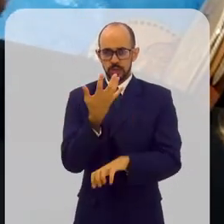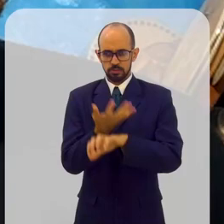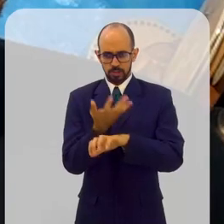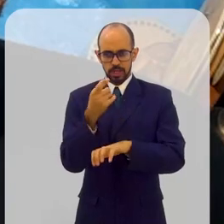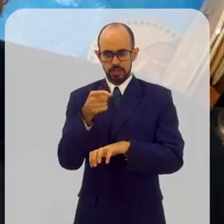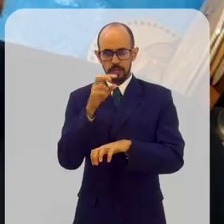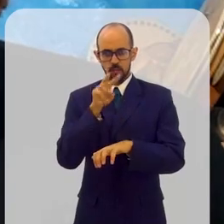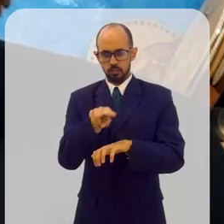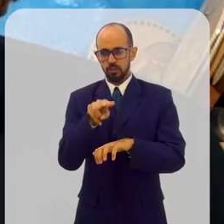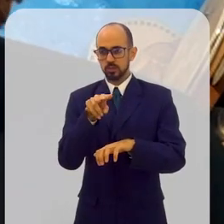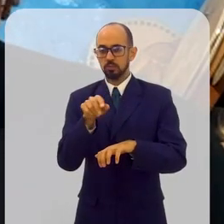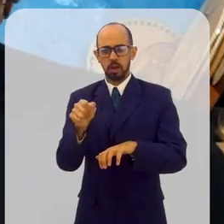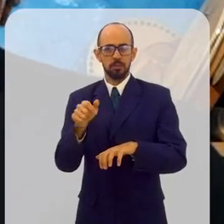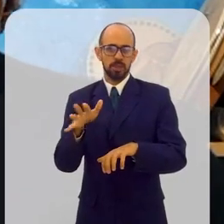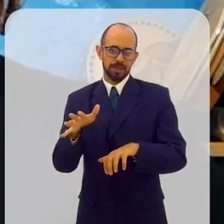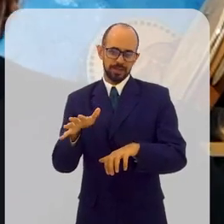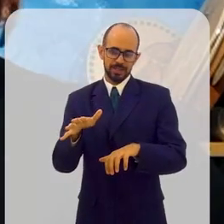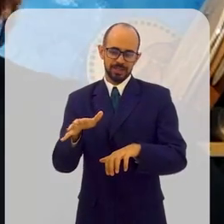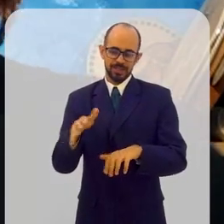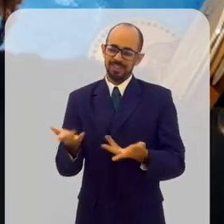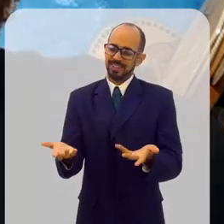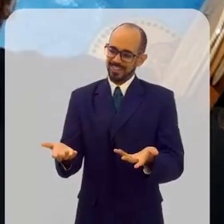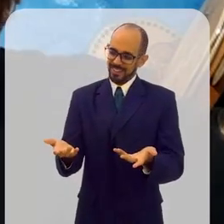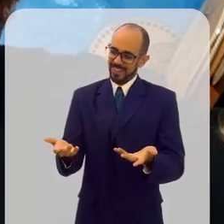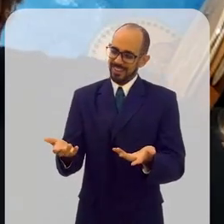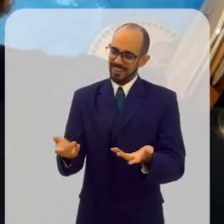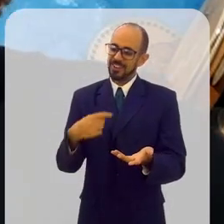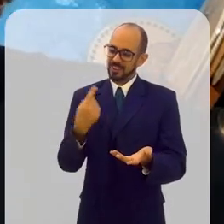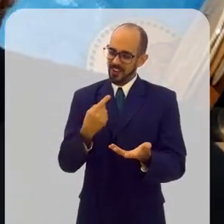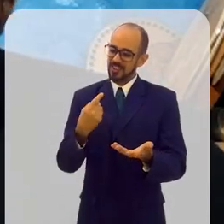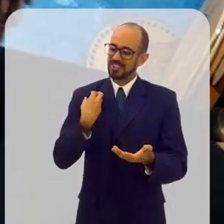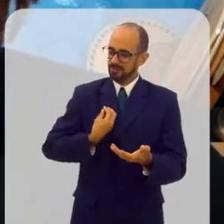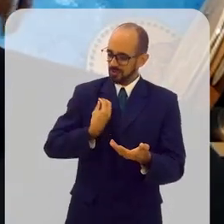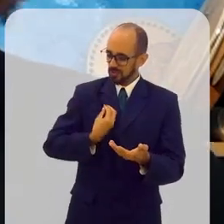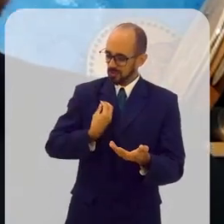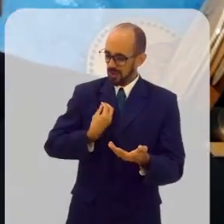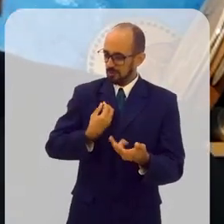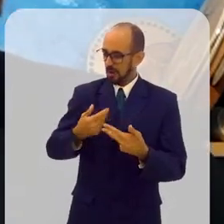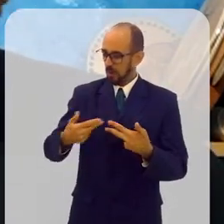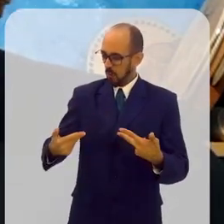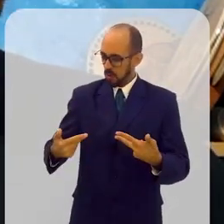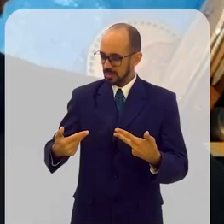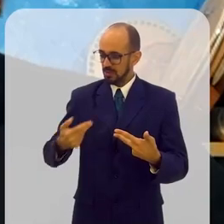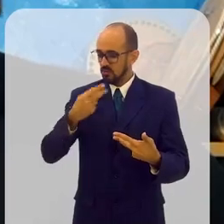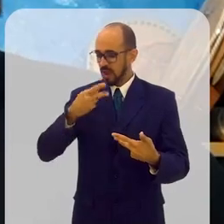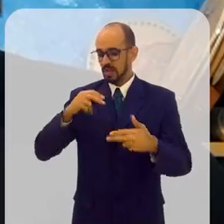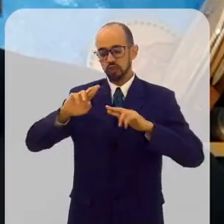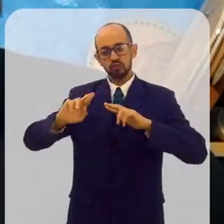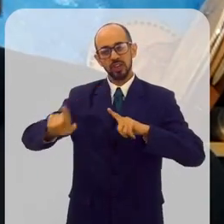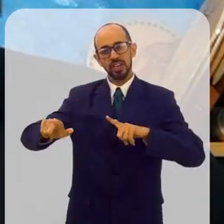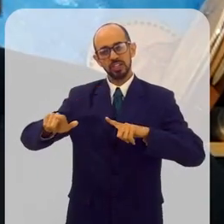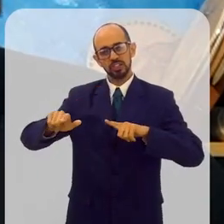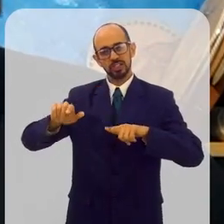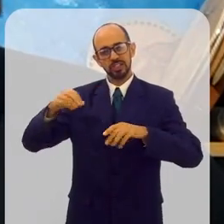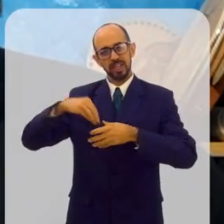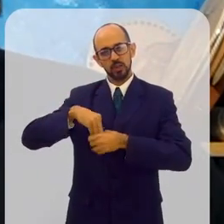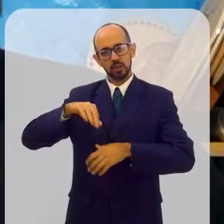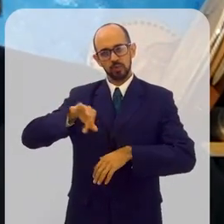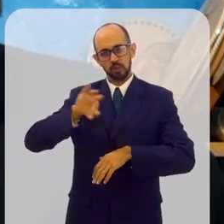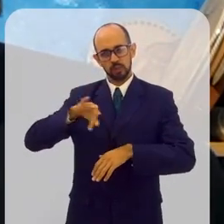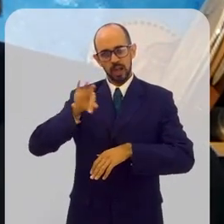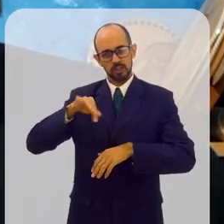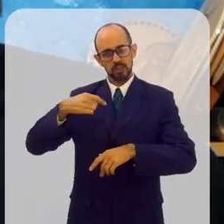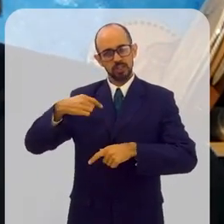que acontece nas praças e falo assim: caraca, peraí, a gente tá vivendo uma coisa e falando sobre outra na universidade,